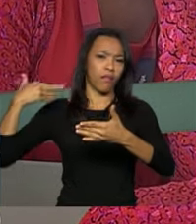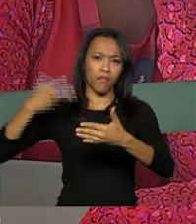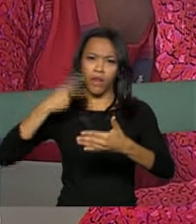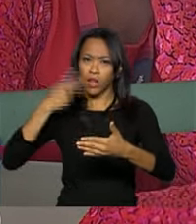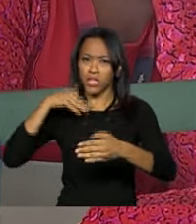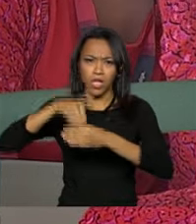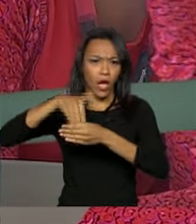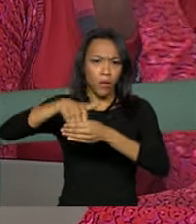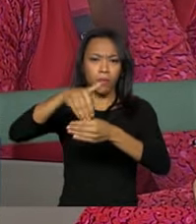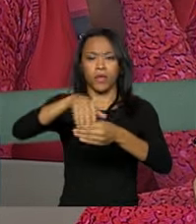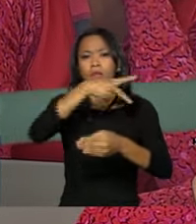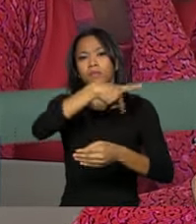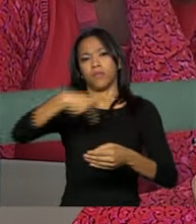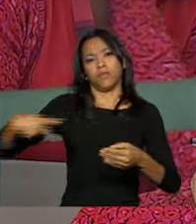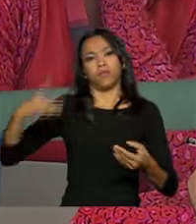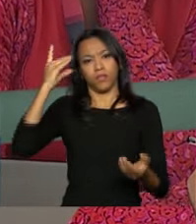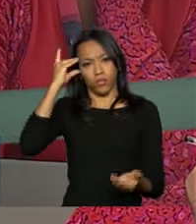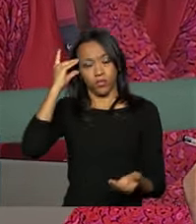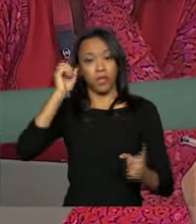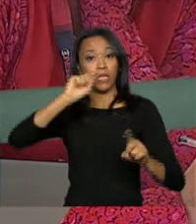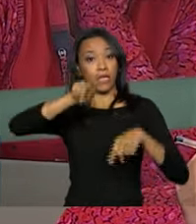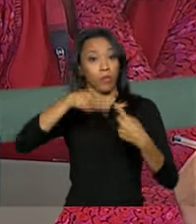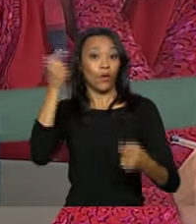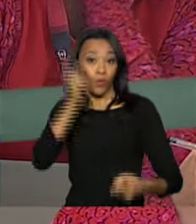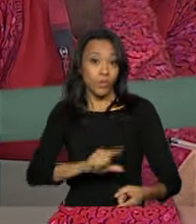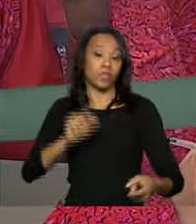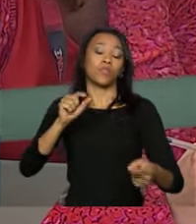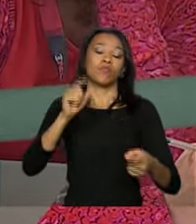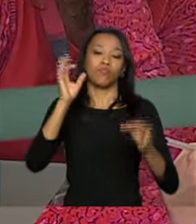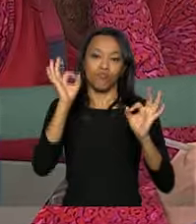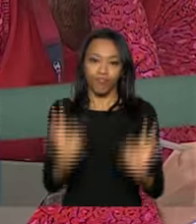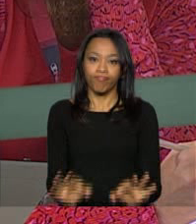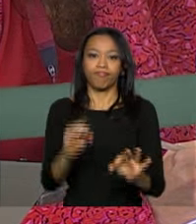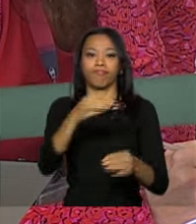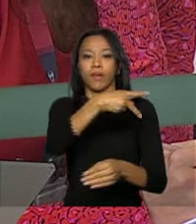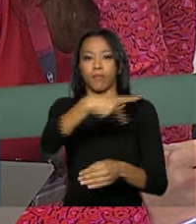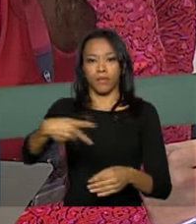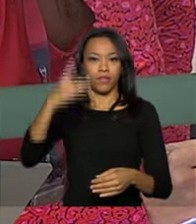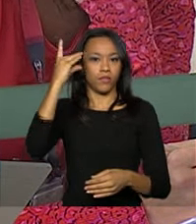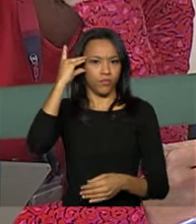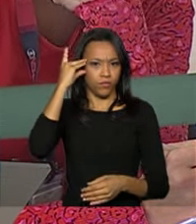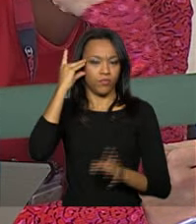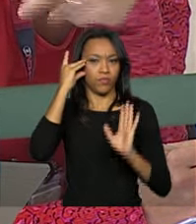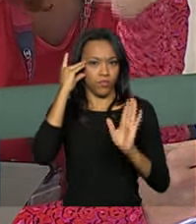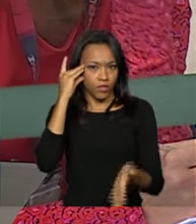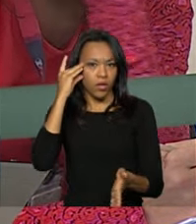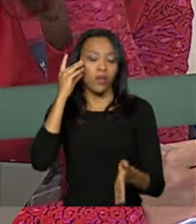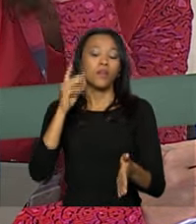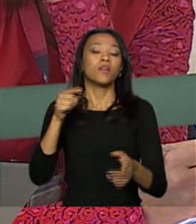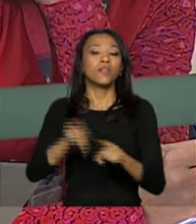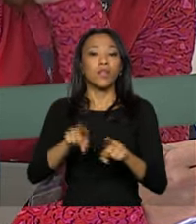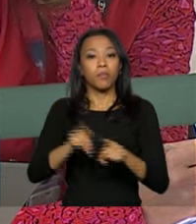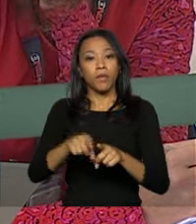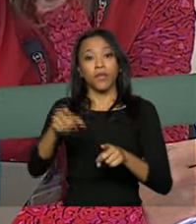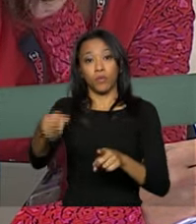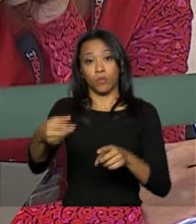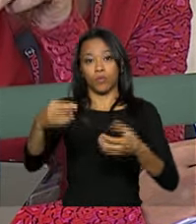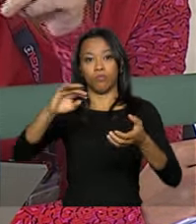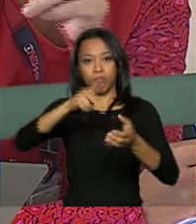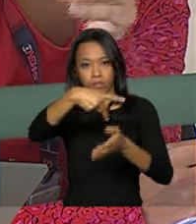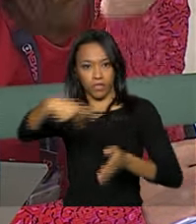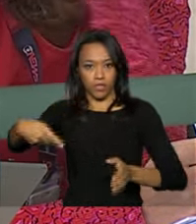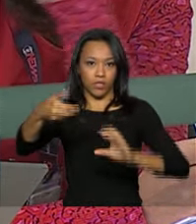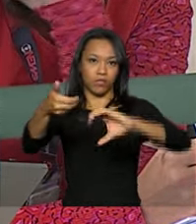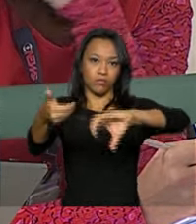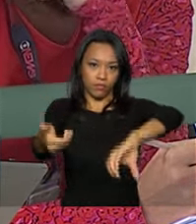opositores da presidente Dilma e depois que ela ganhou eleição por aliados Como o próprio presidente do senado Renan Calheiros e